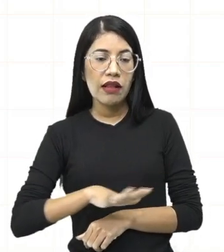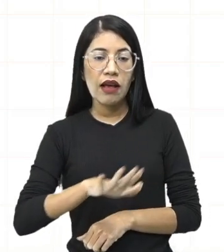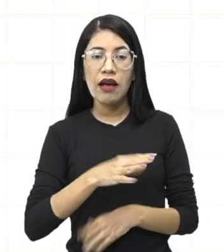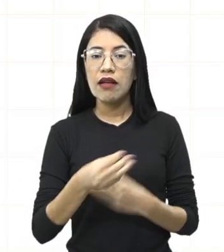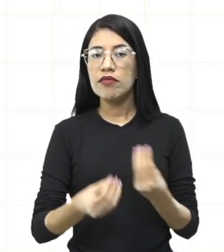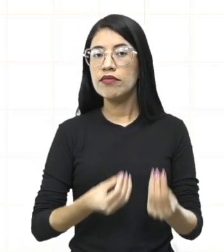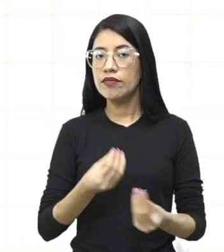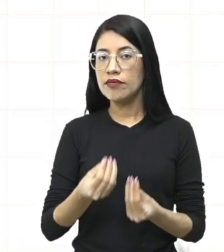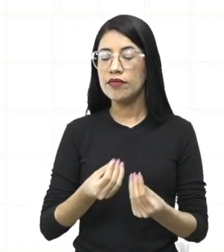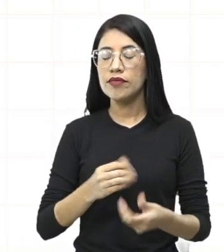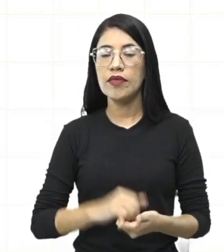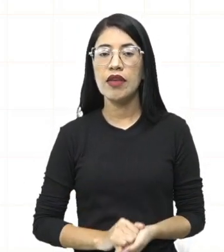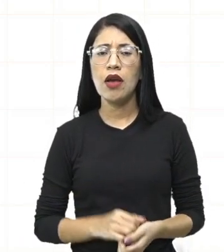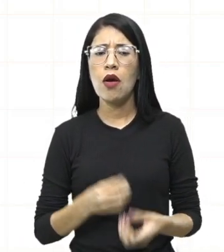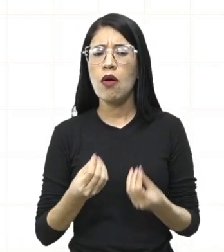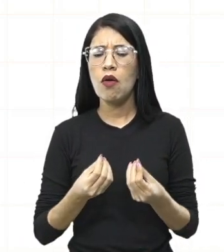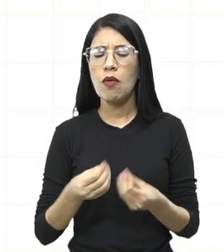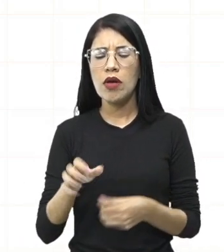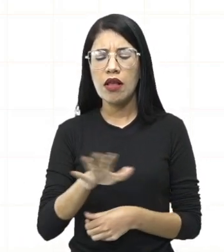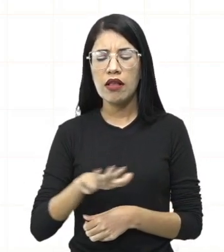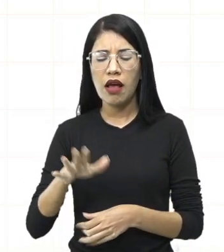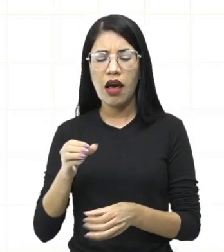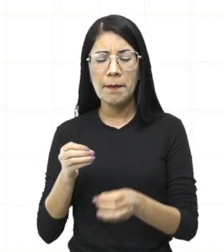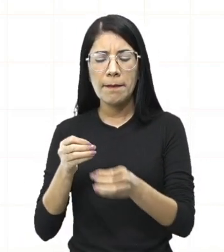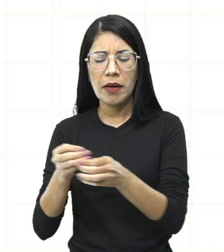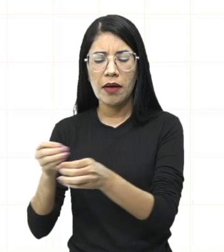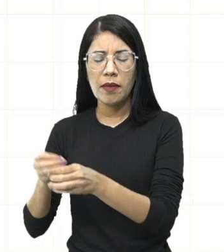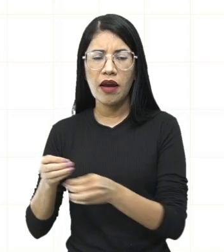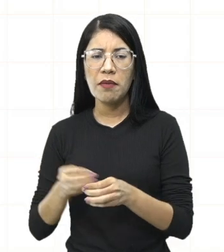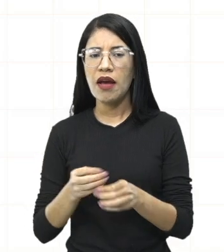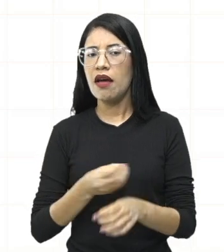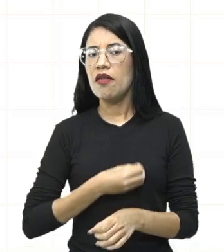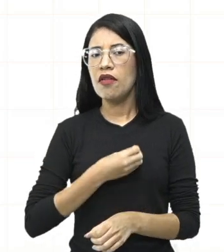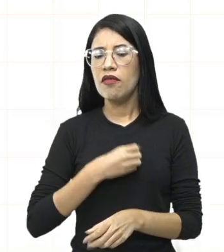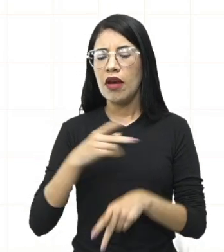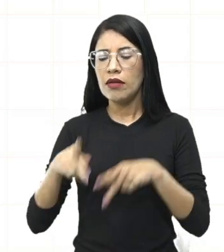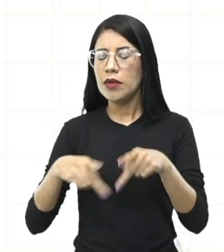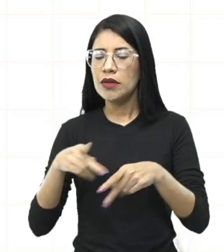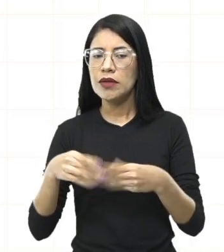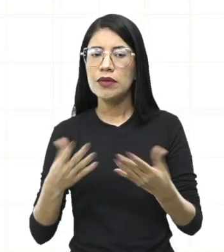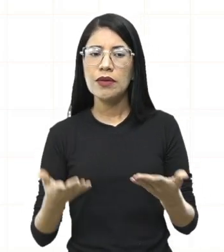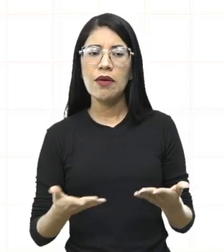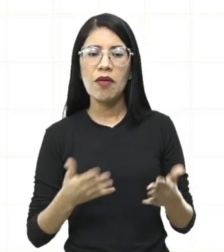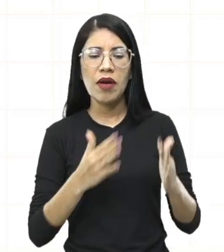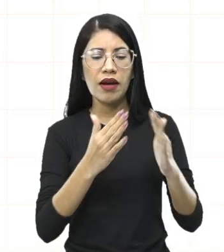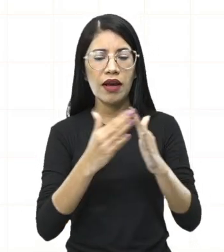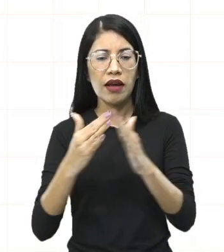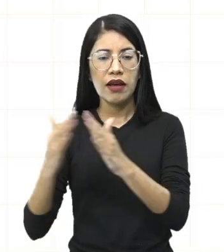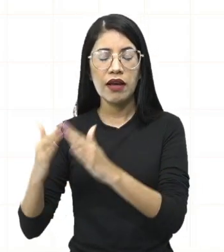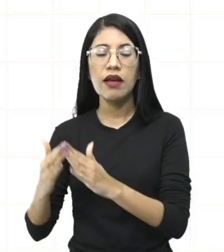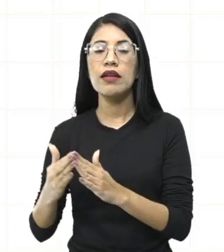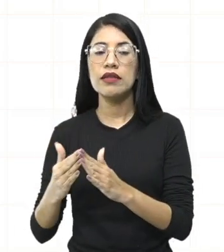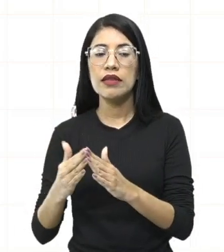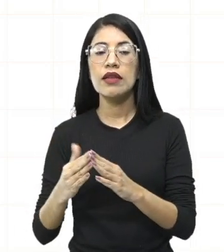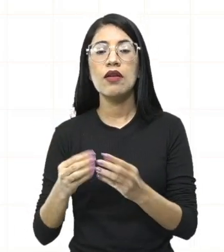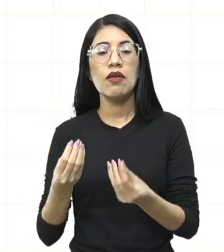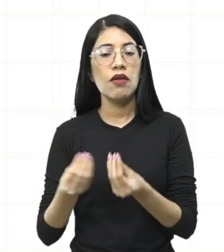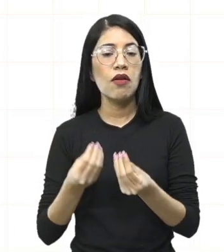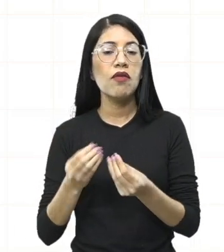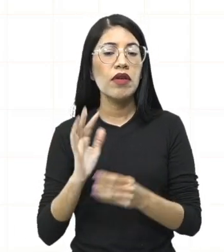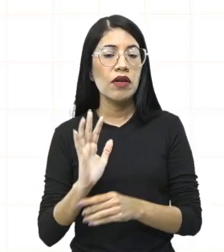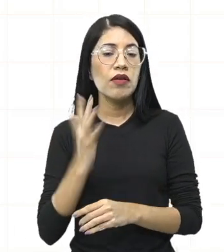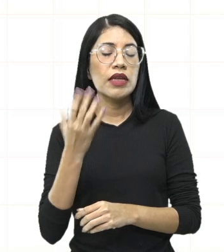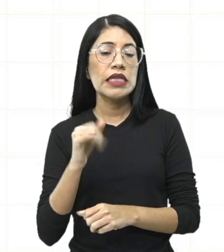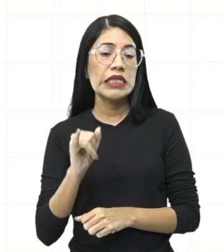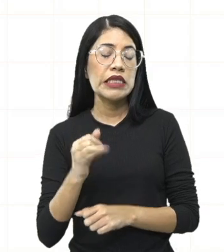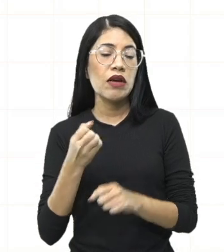feito próximo dessas áreas de proteção ambiental? Como é que vai ser feito ali esse processo de ocupação humana?